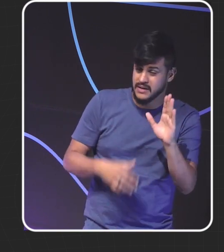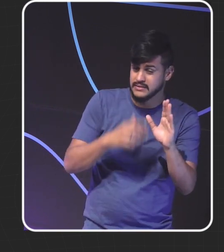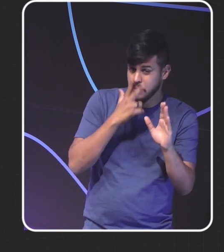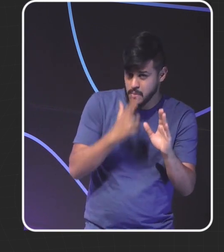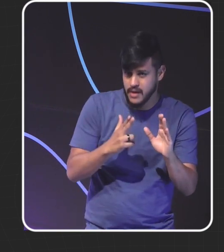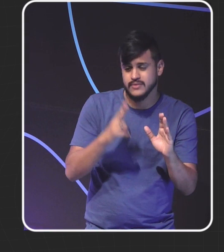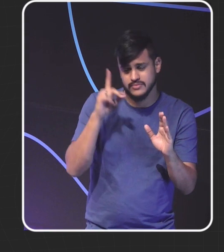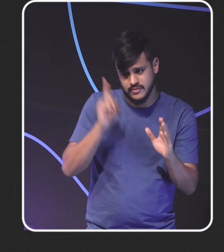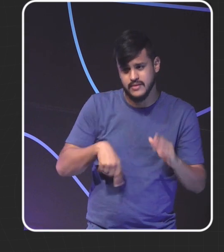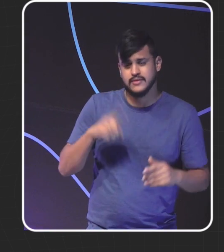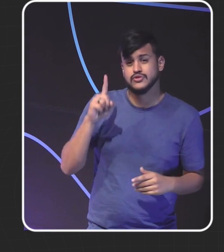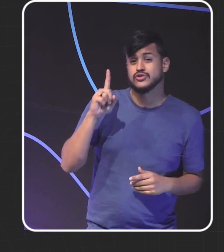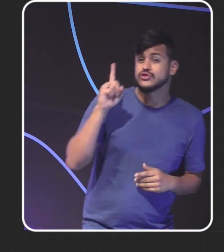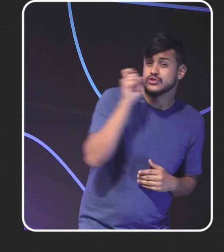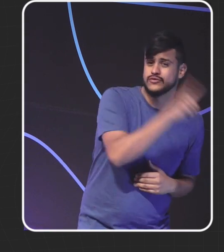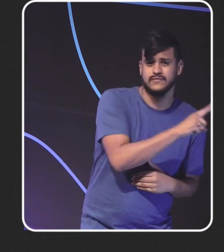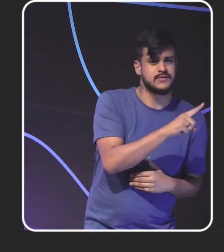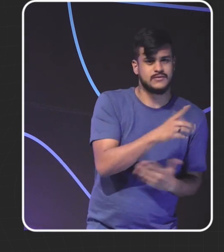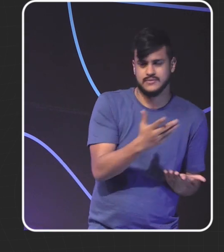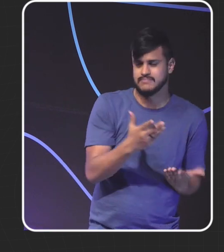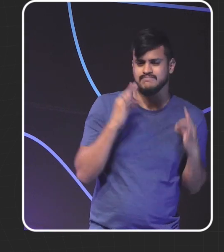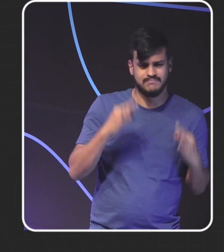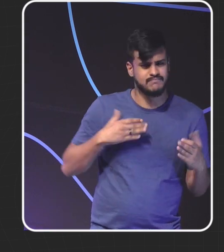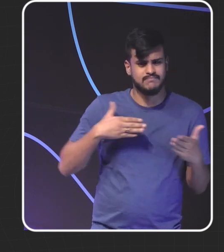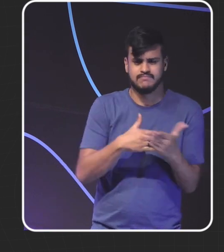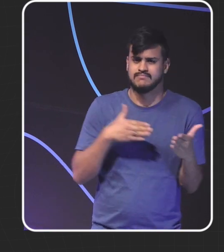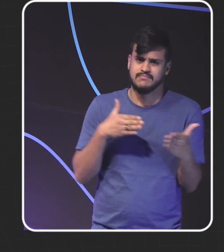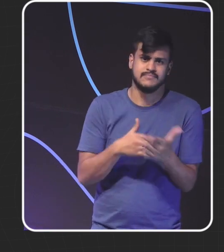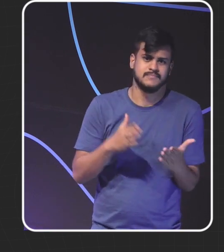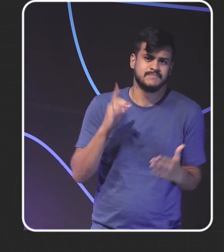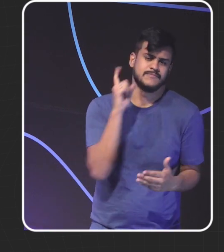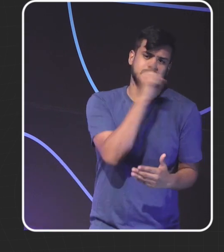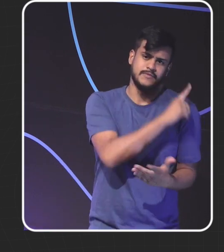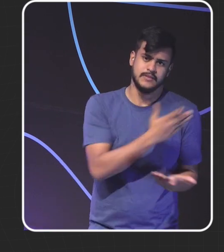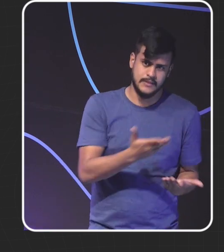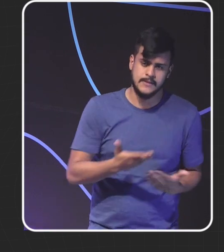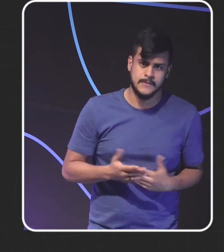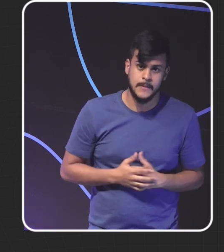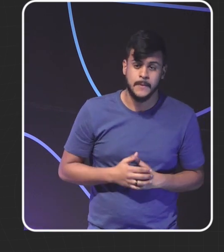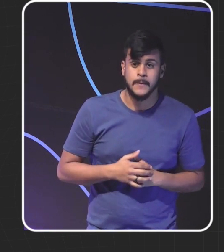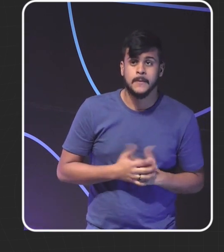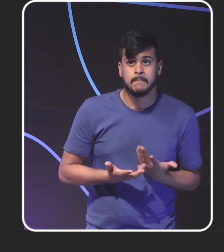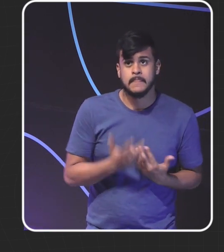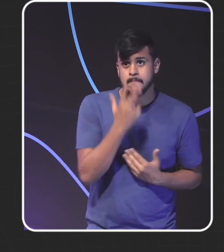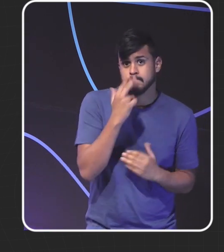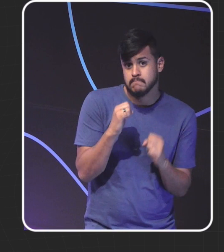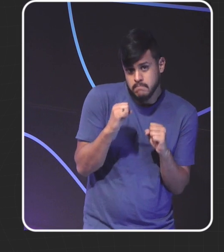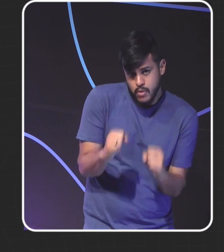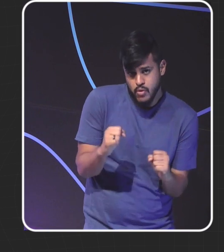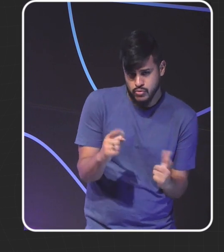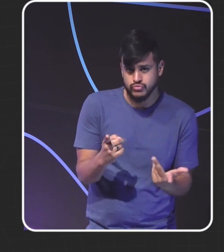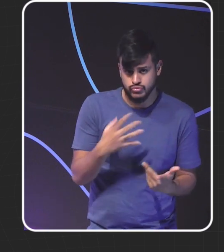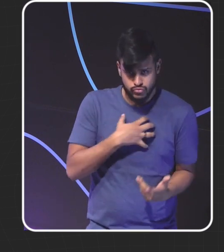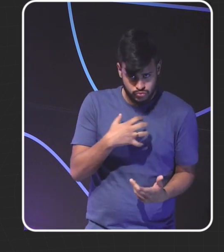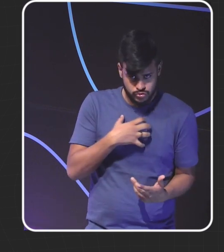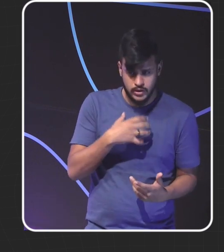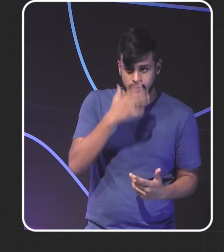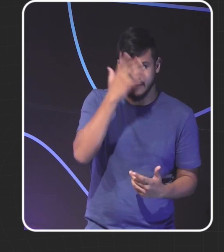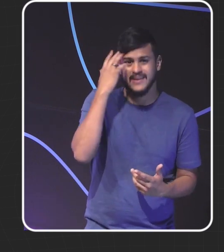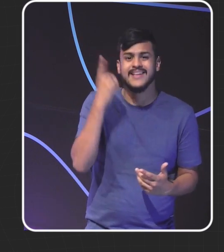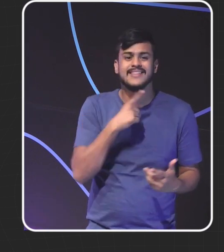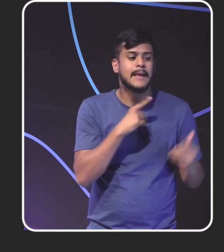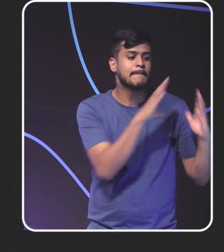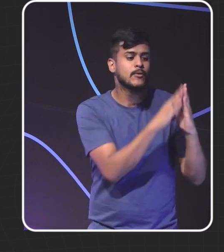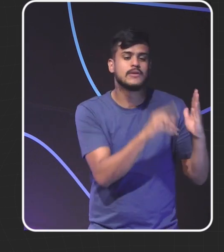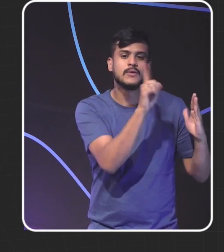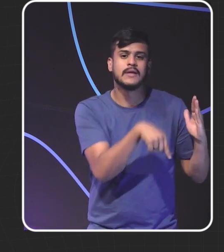uma dificuldade imensa, né? Então, uma das formas que se tem porque aí você tem modelos